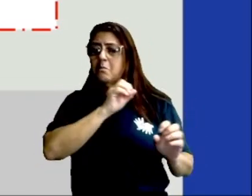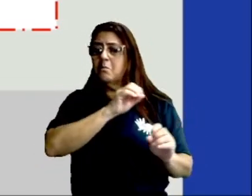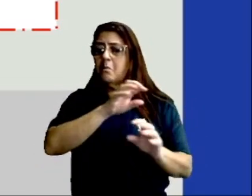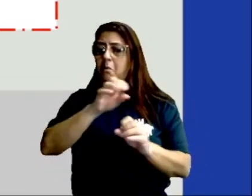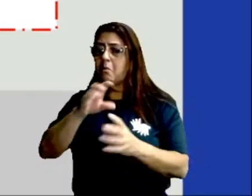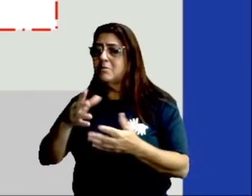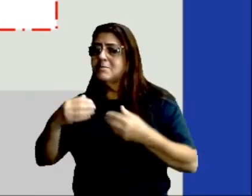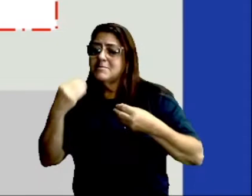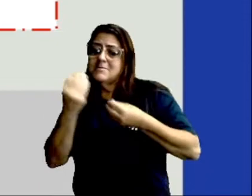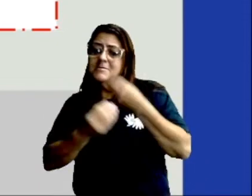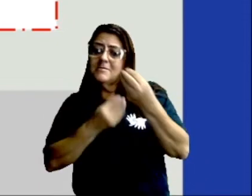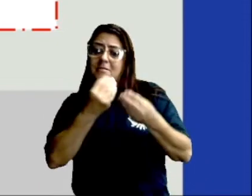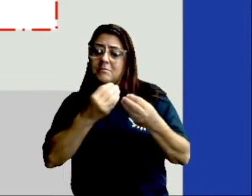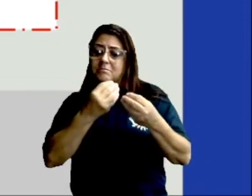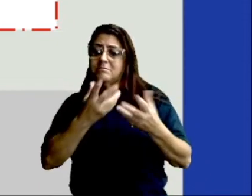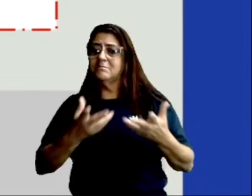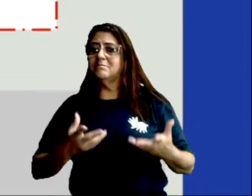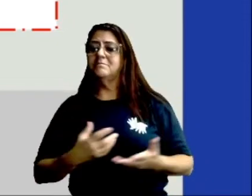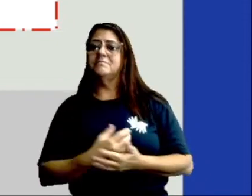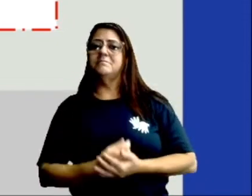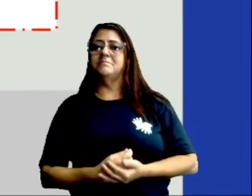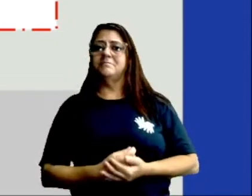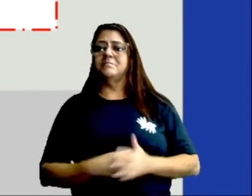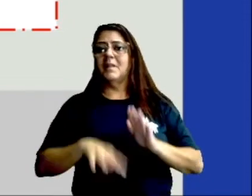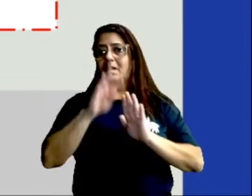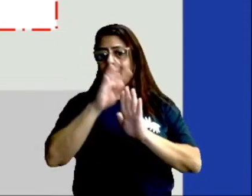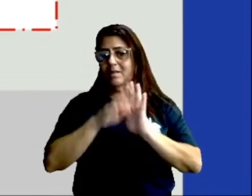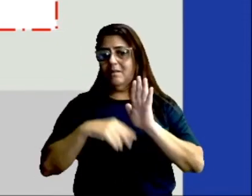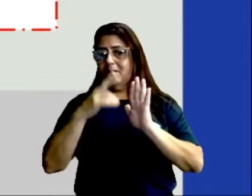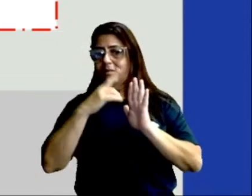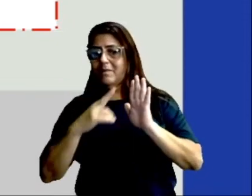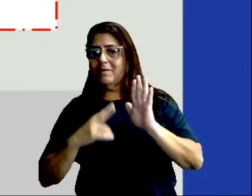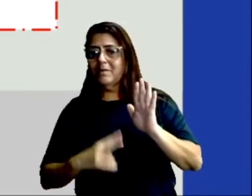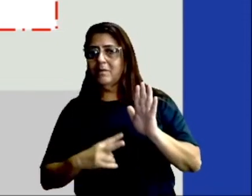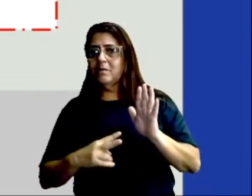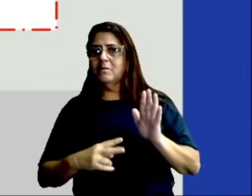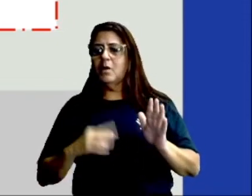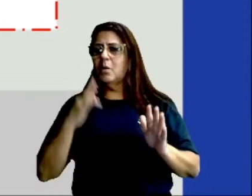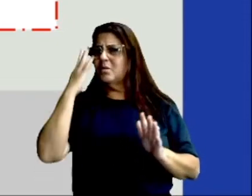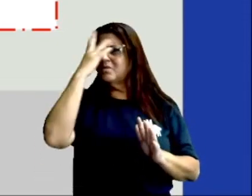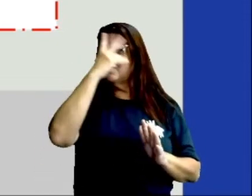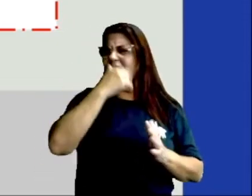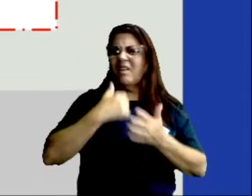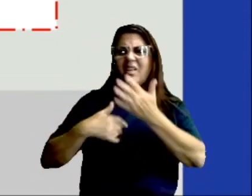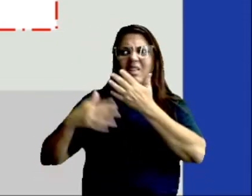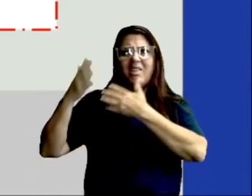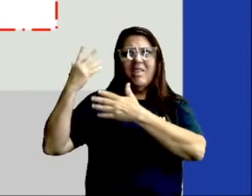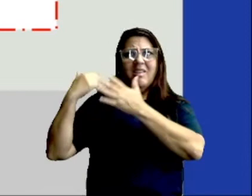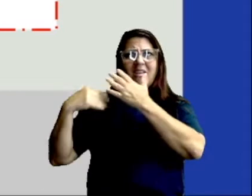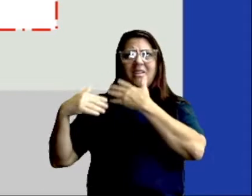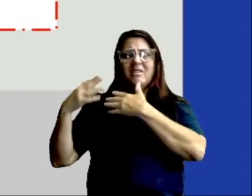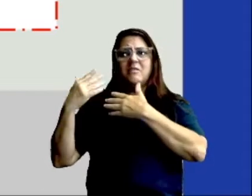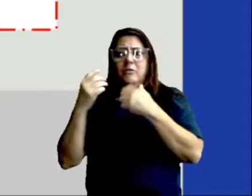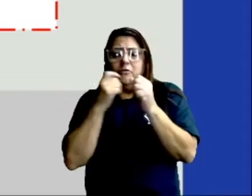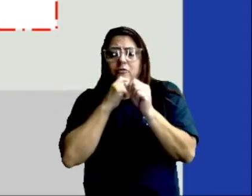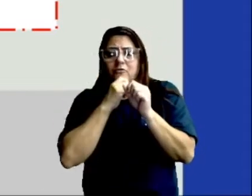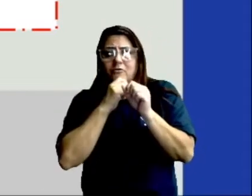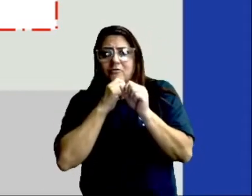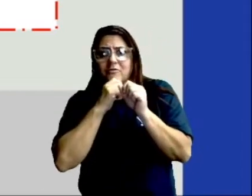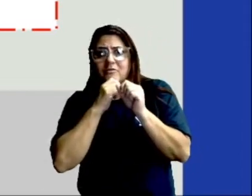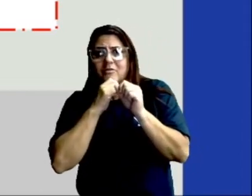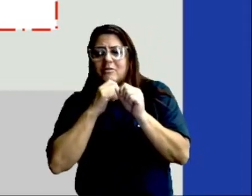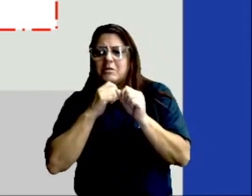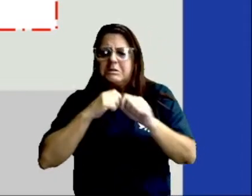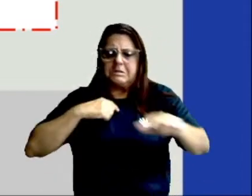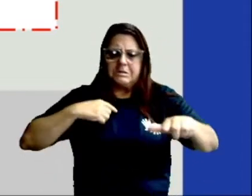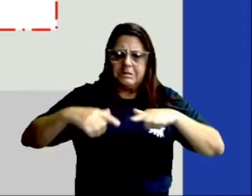moral pra gente, tá certo? Então vamos realizar a leitura. Num belo dia de inverno, as formigas estavam tendo o